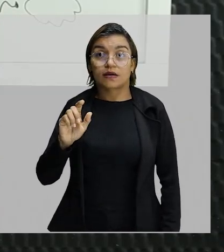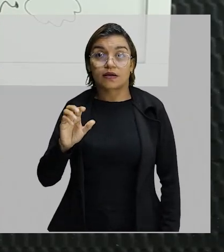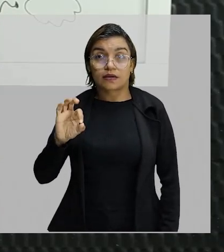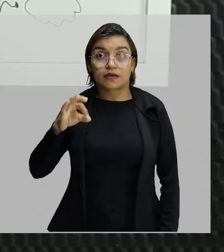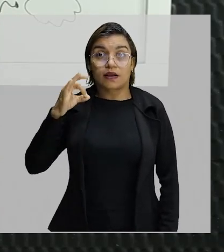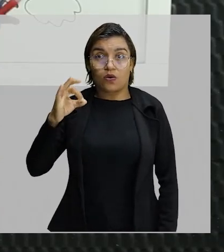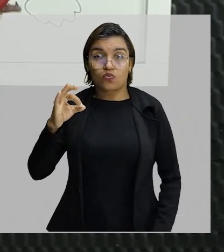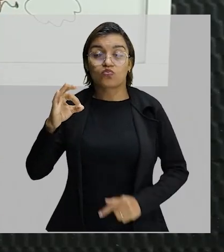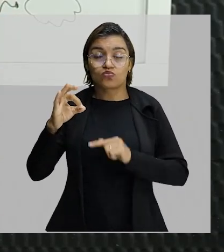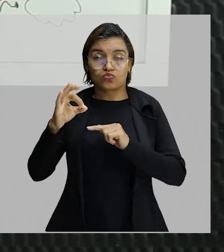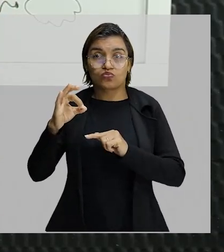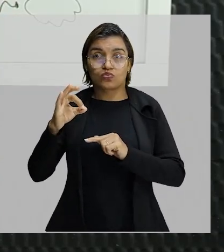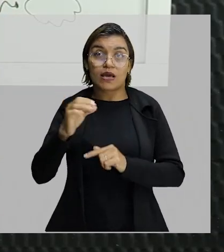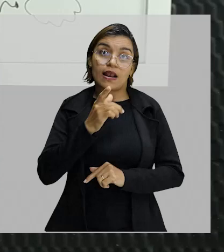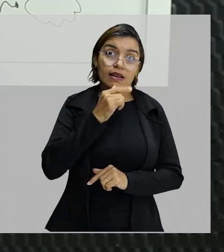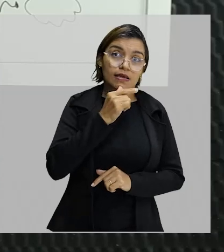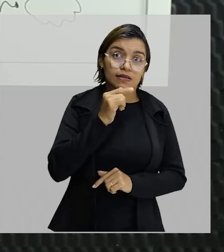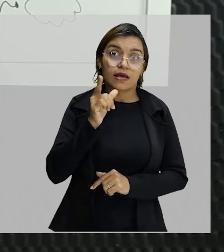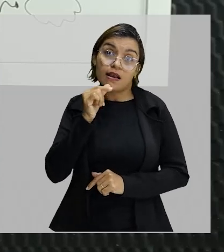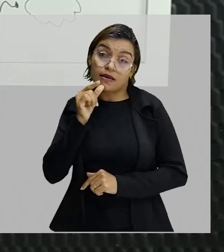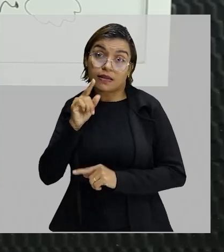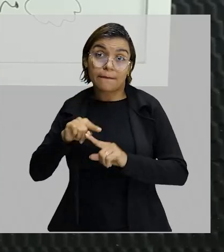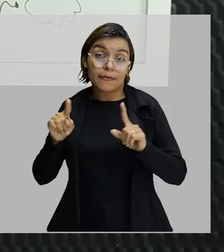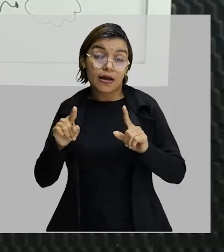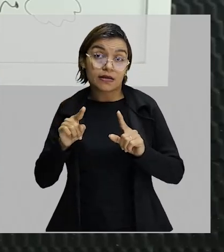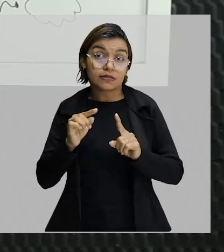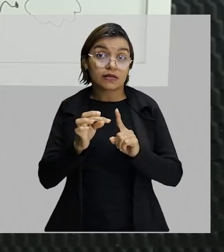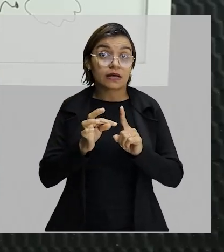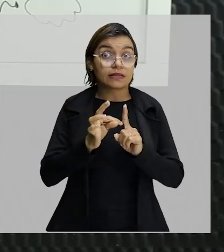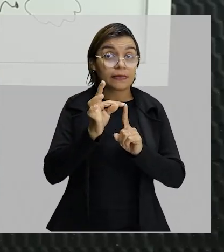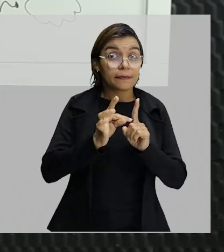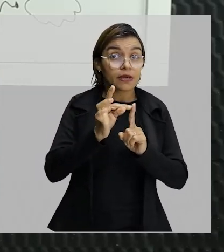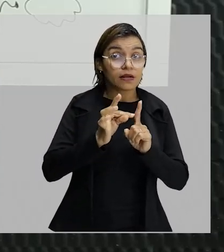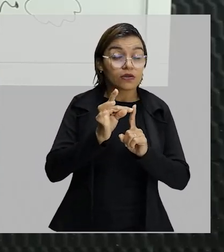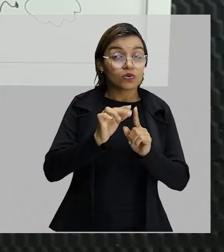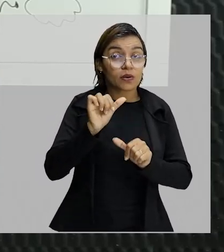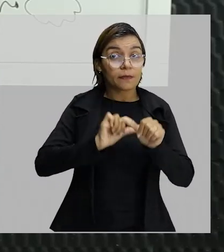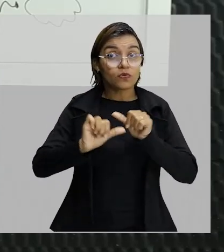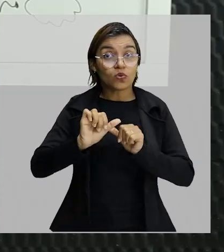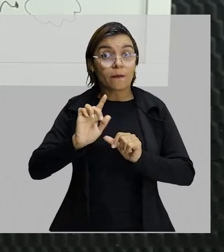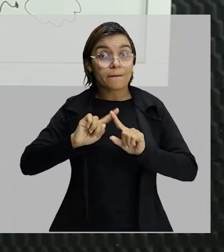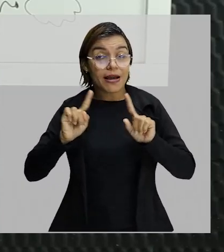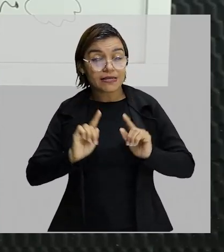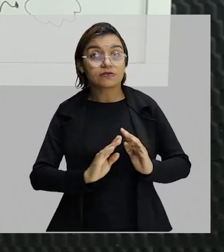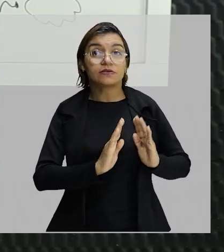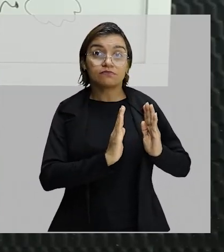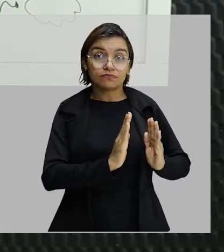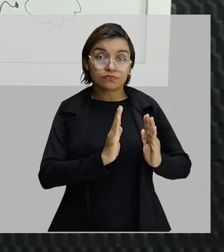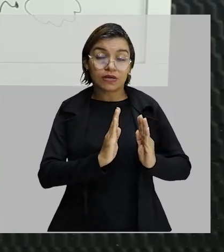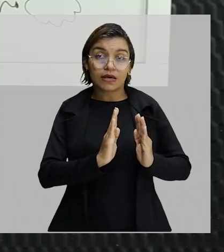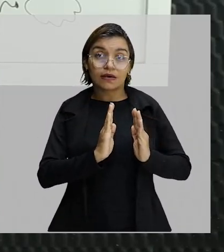a 50 graus também é líquido. Ou seja, mudou a temperatura, mas não mudou de estado, certo?